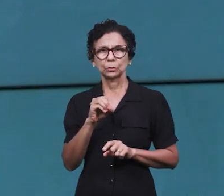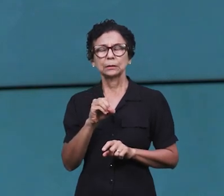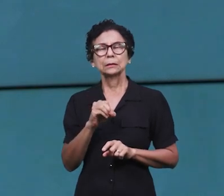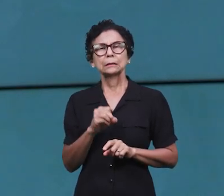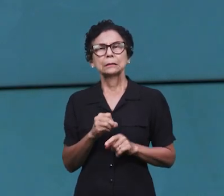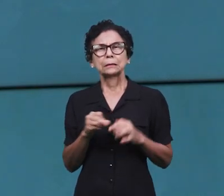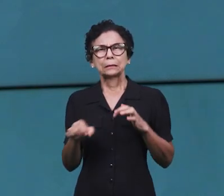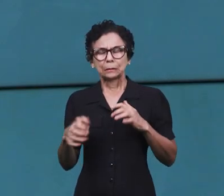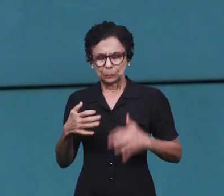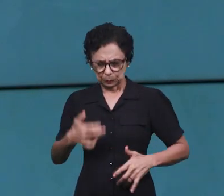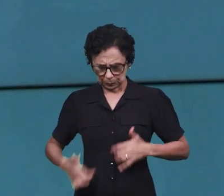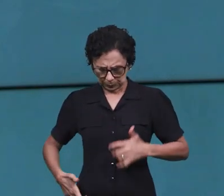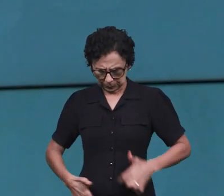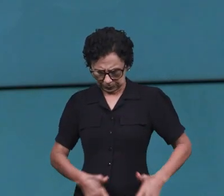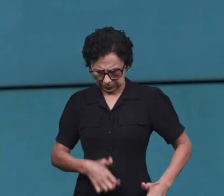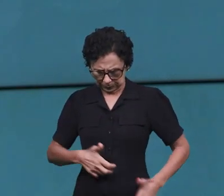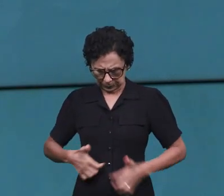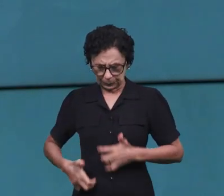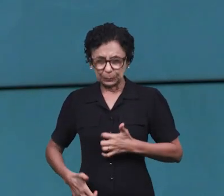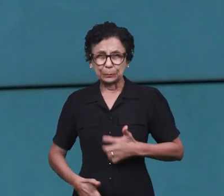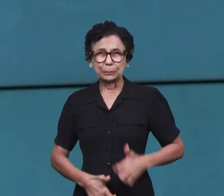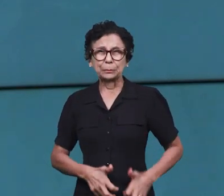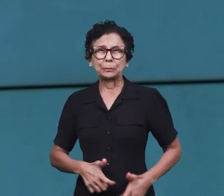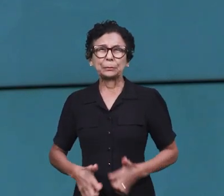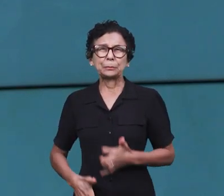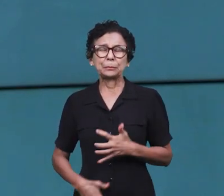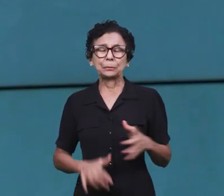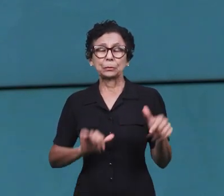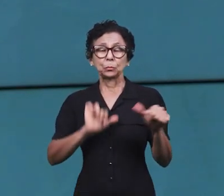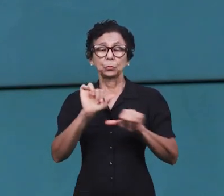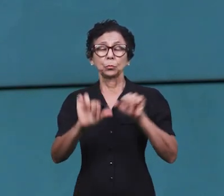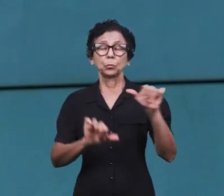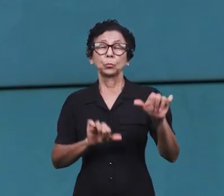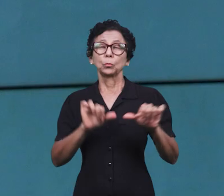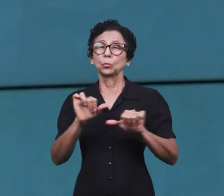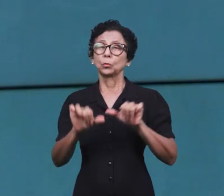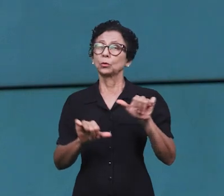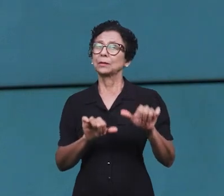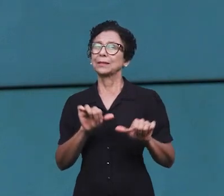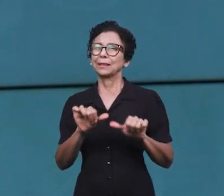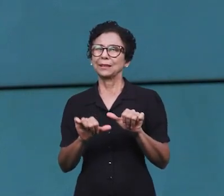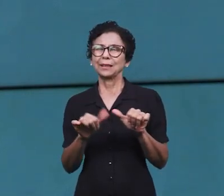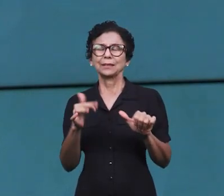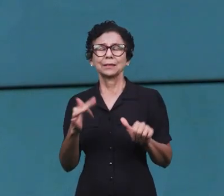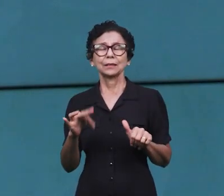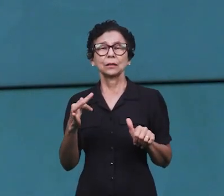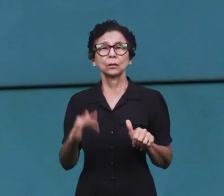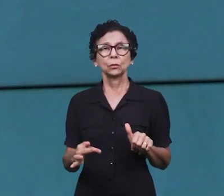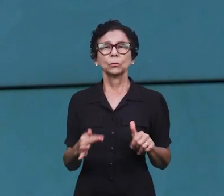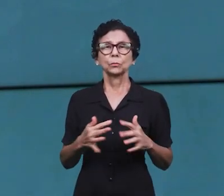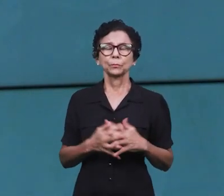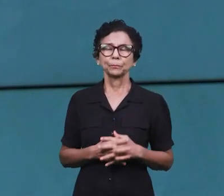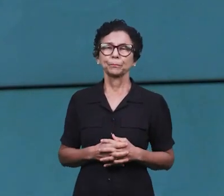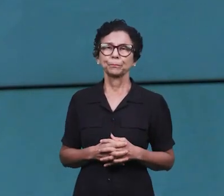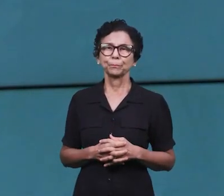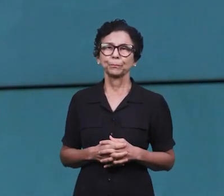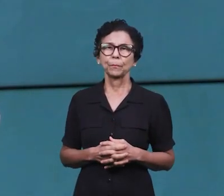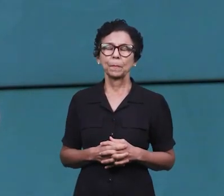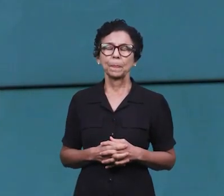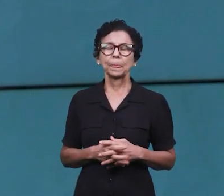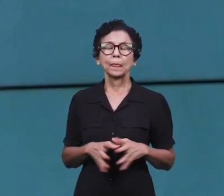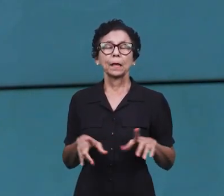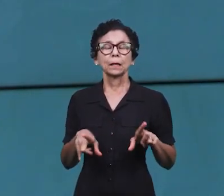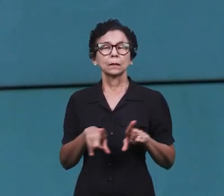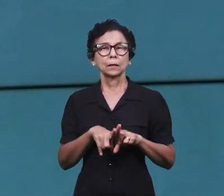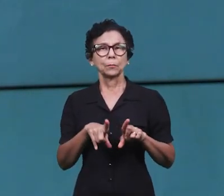dor abdominal e alteração do ritmo intestinal para que seja mais ou menos neste caminho. Além